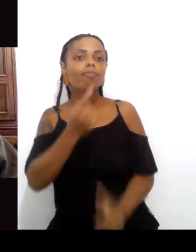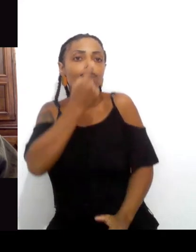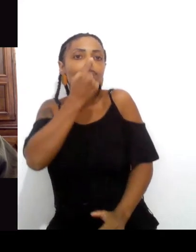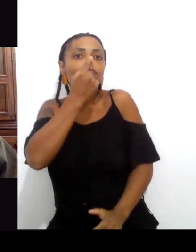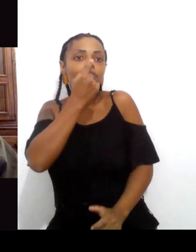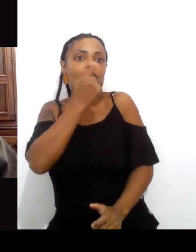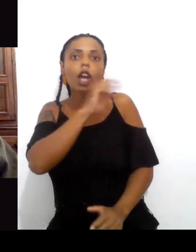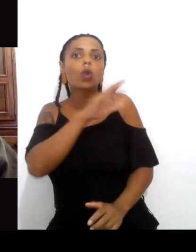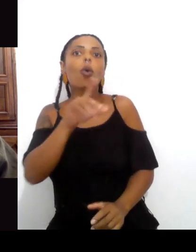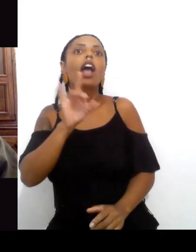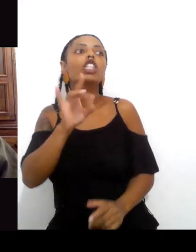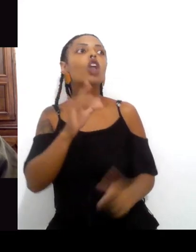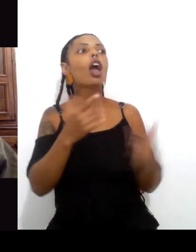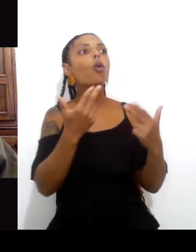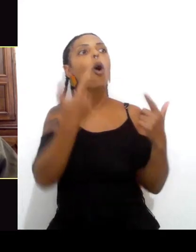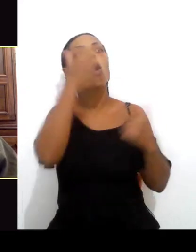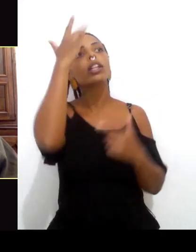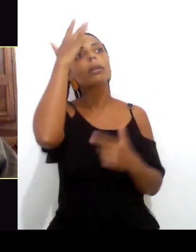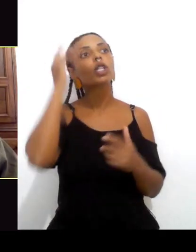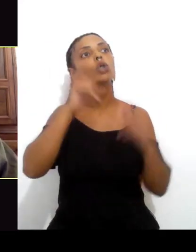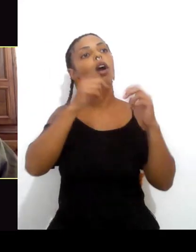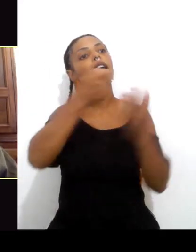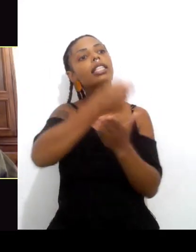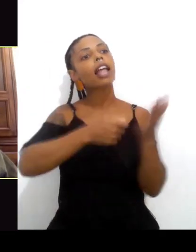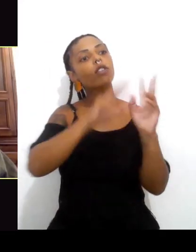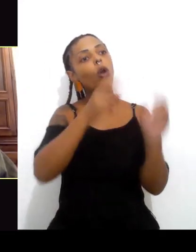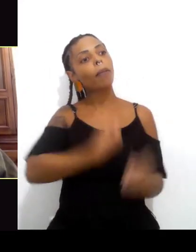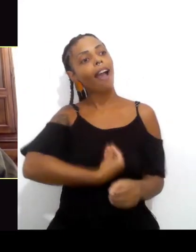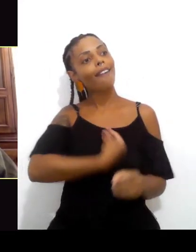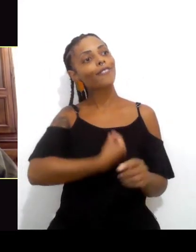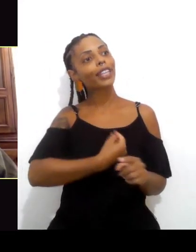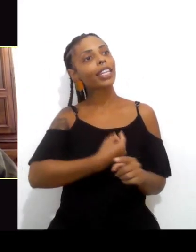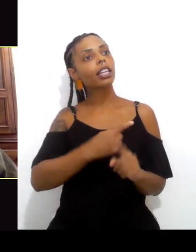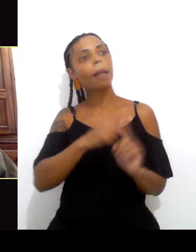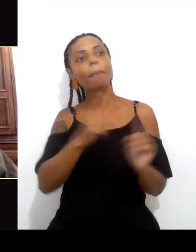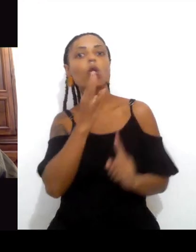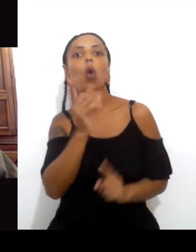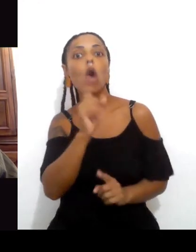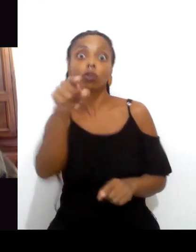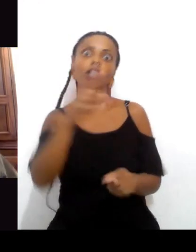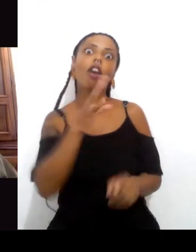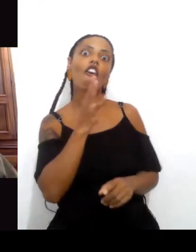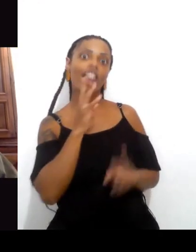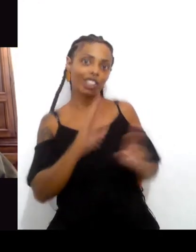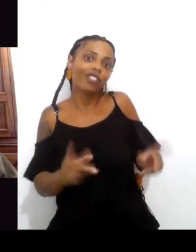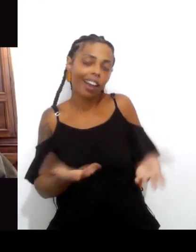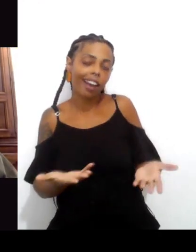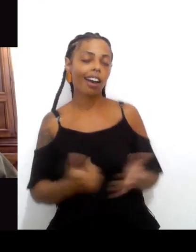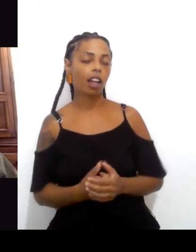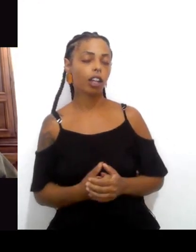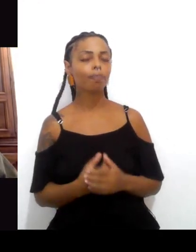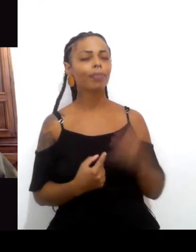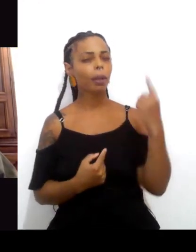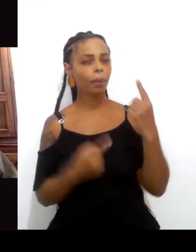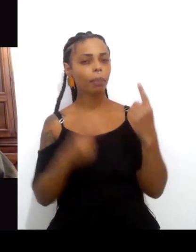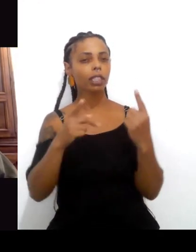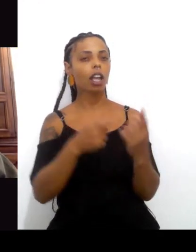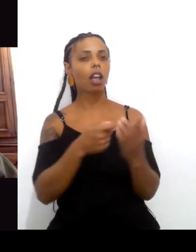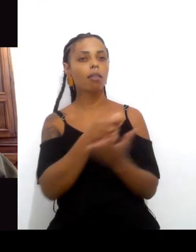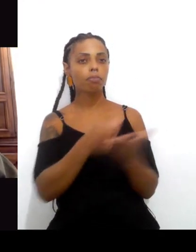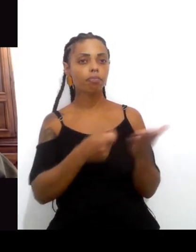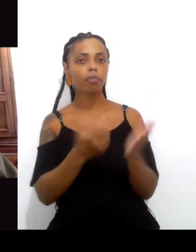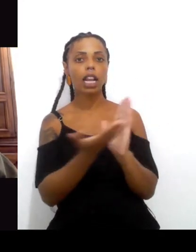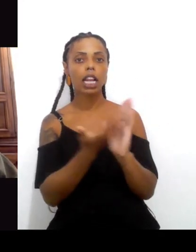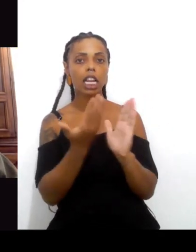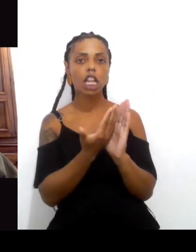sejam apenas baseadas em dados biográficos você primeiro publicou Anatomia de um enigma